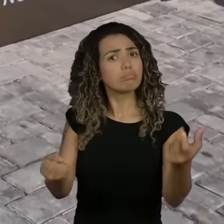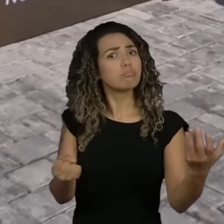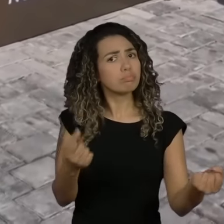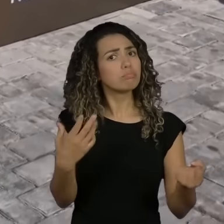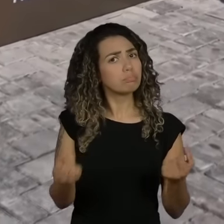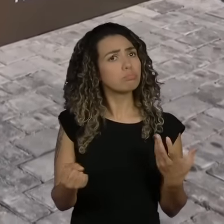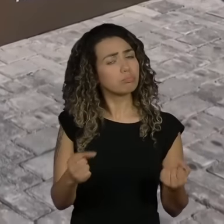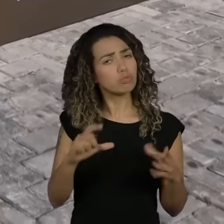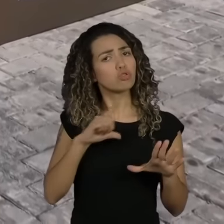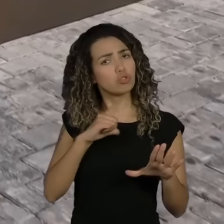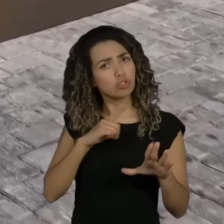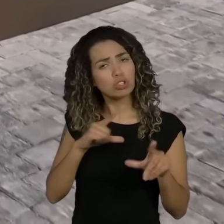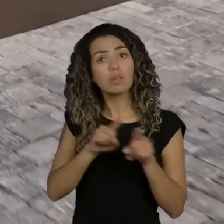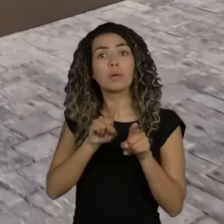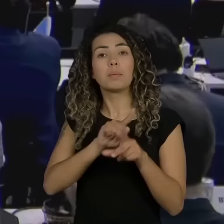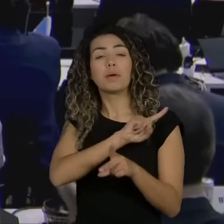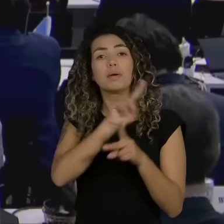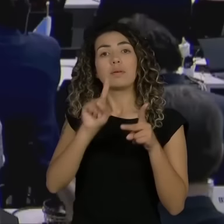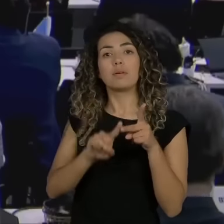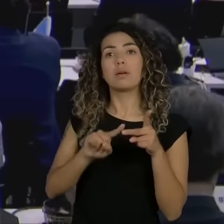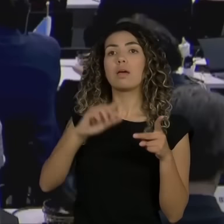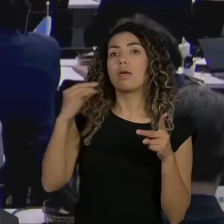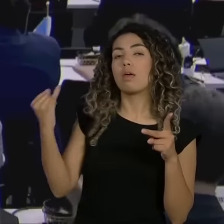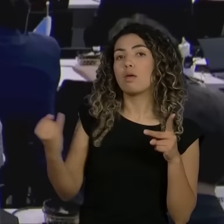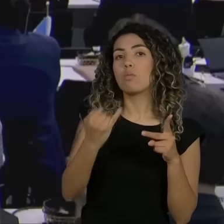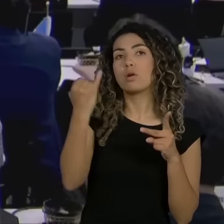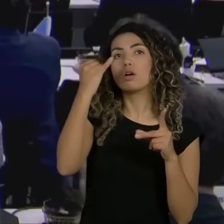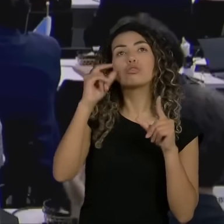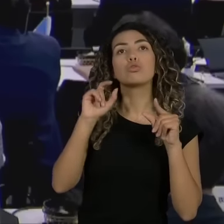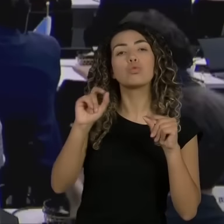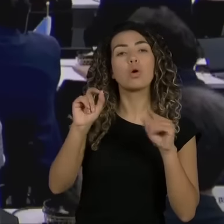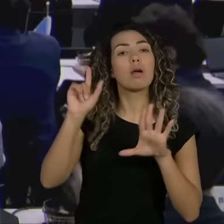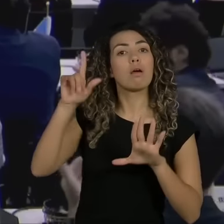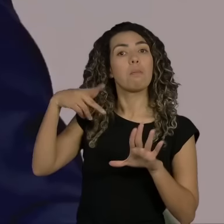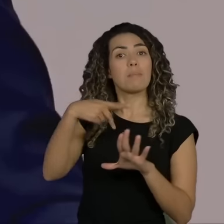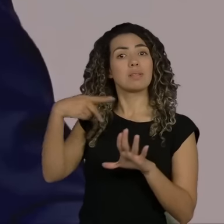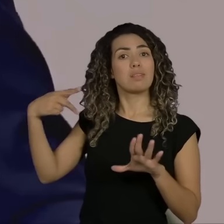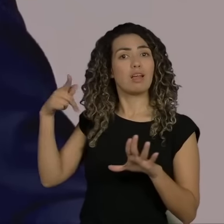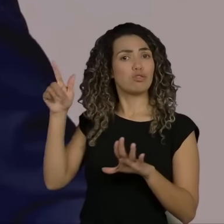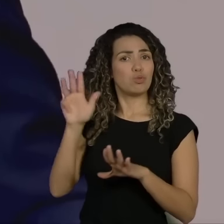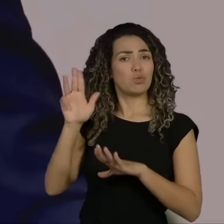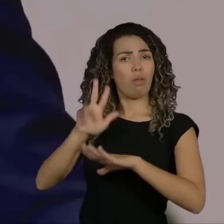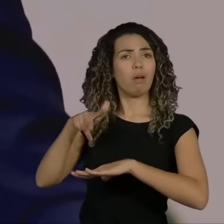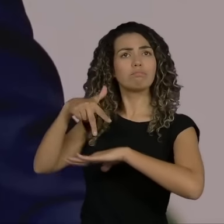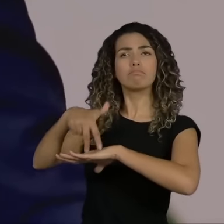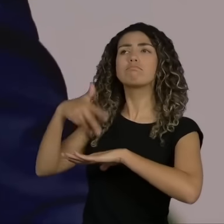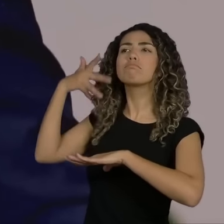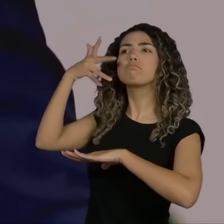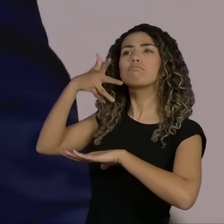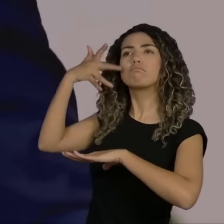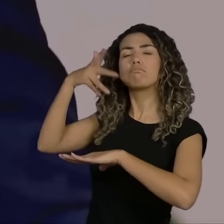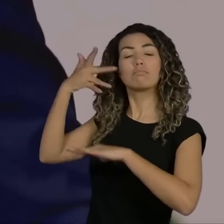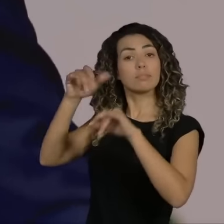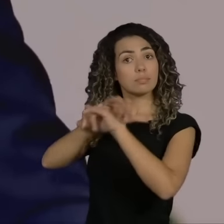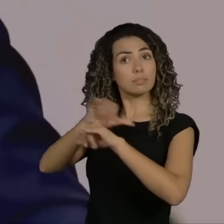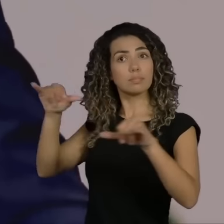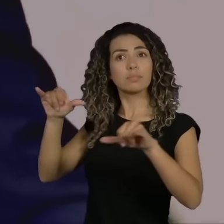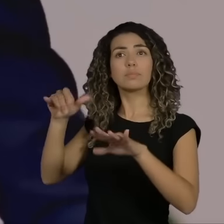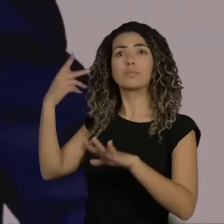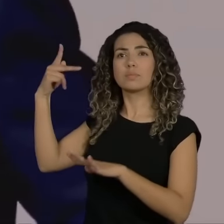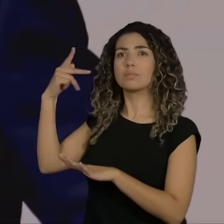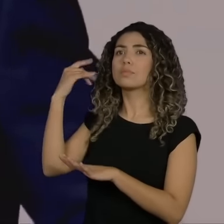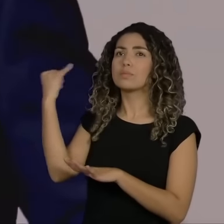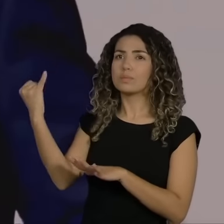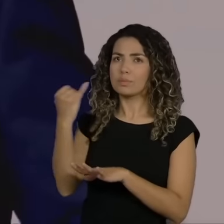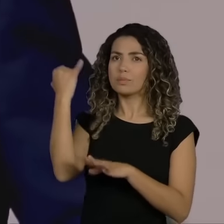seguida de um outro momento muito importante, que foi o discurso do presidente Lula. E o pedido foi importantíssimo. que os